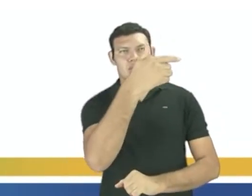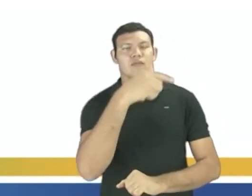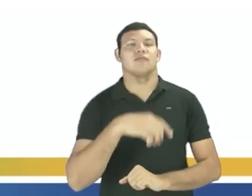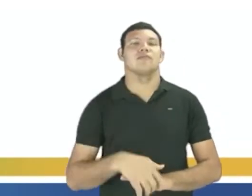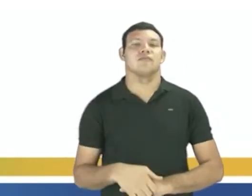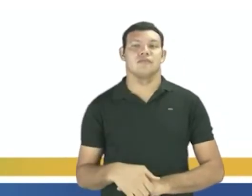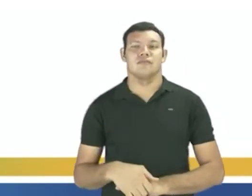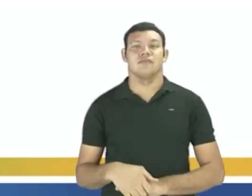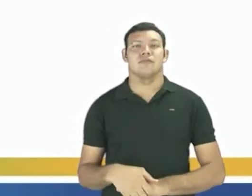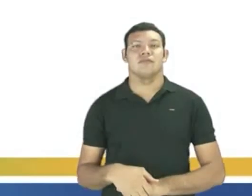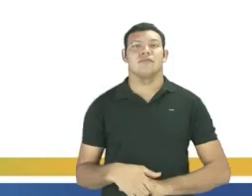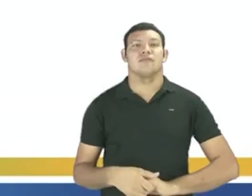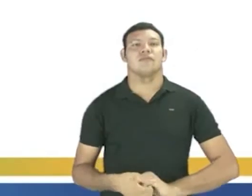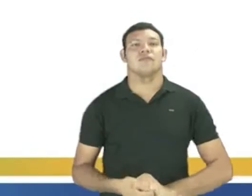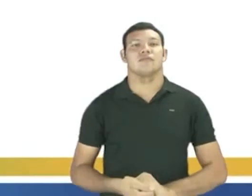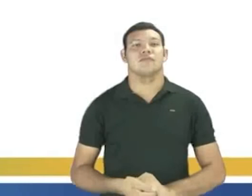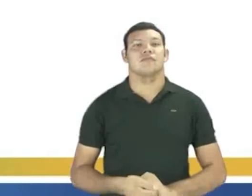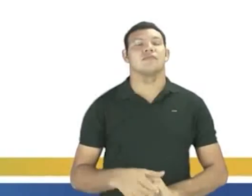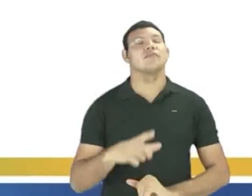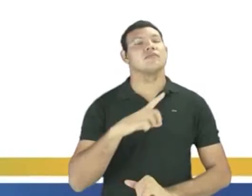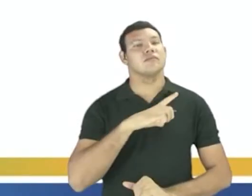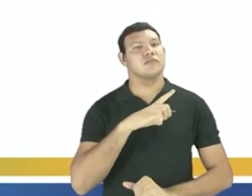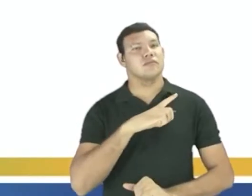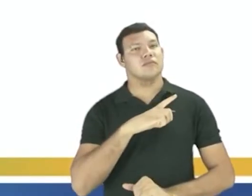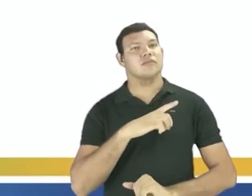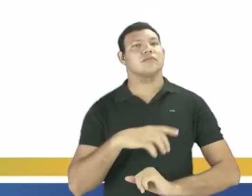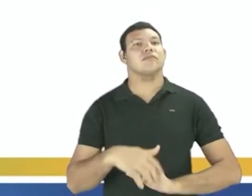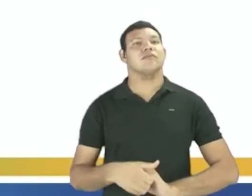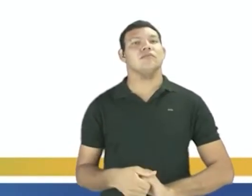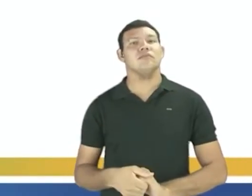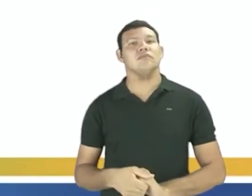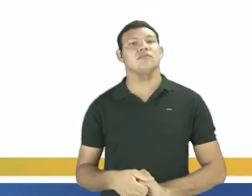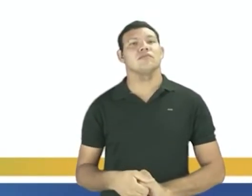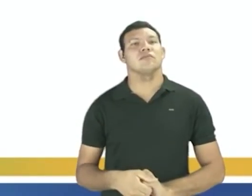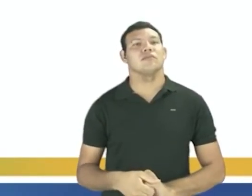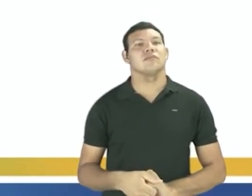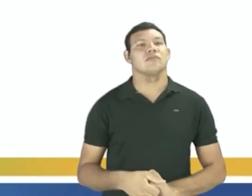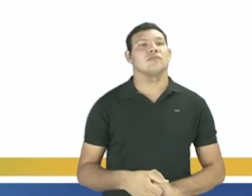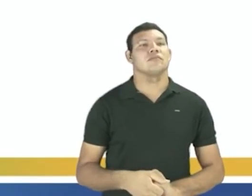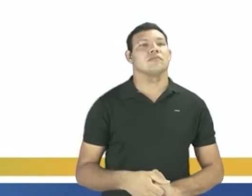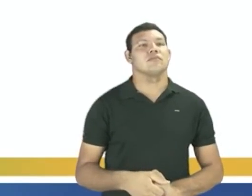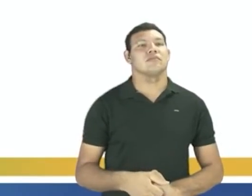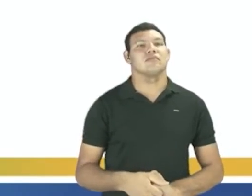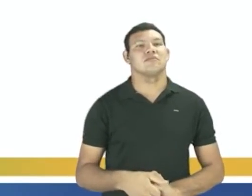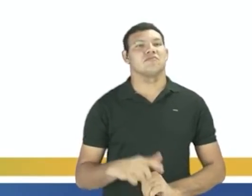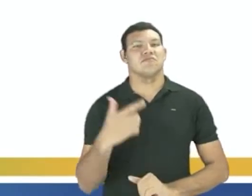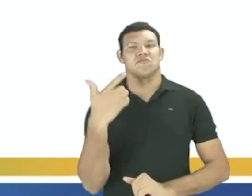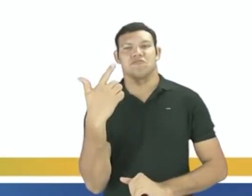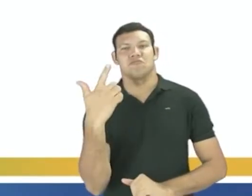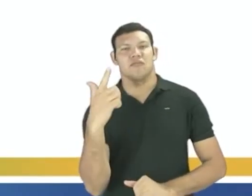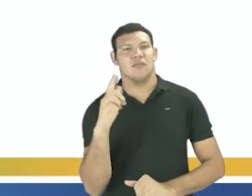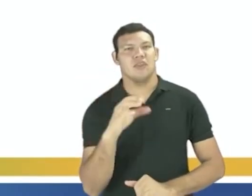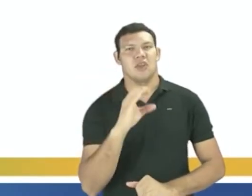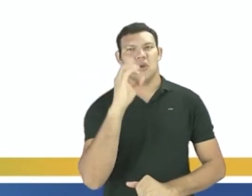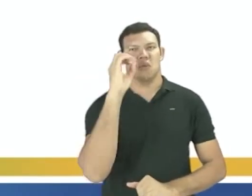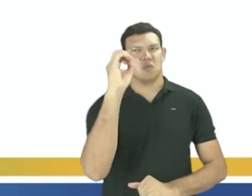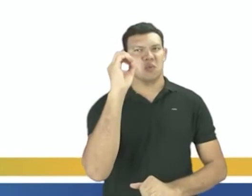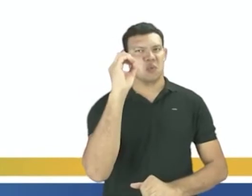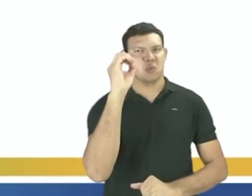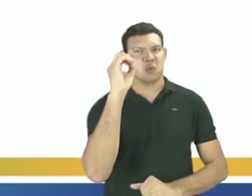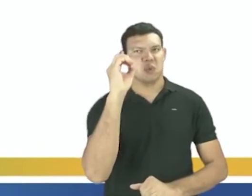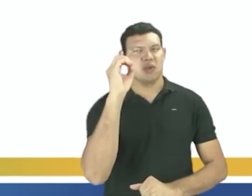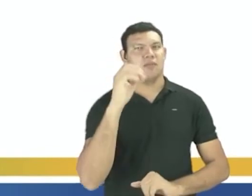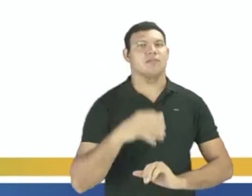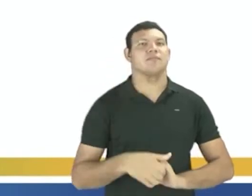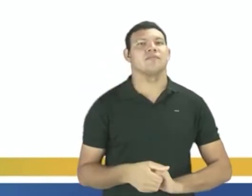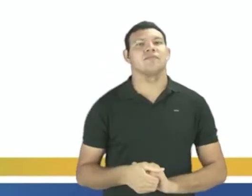2. Tudo bem? Nós temos também quando não tiver grau, ou seja, grau 0. Então